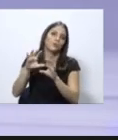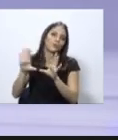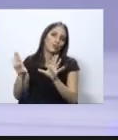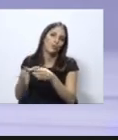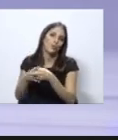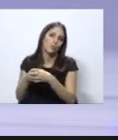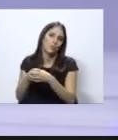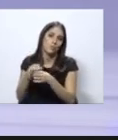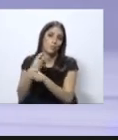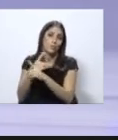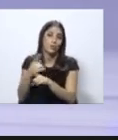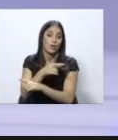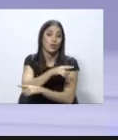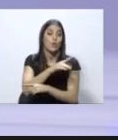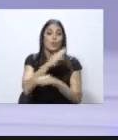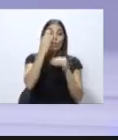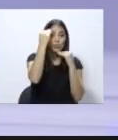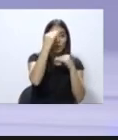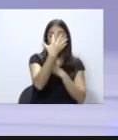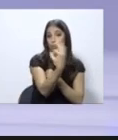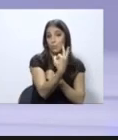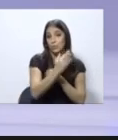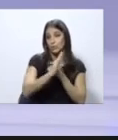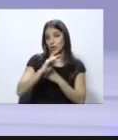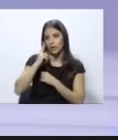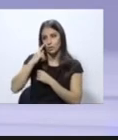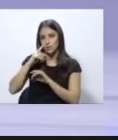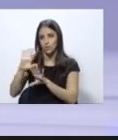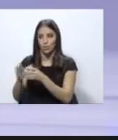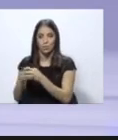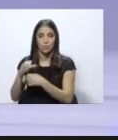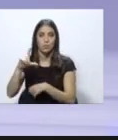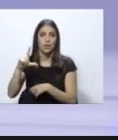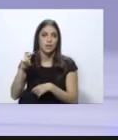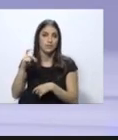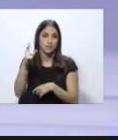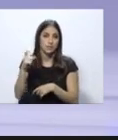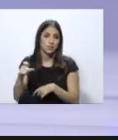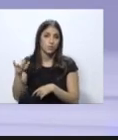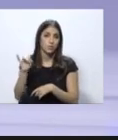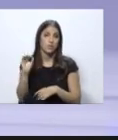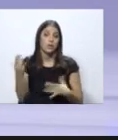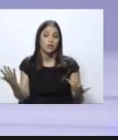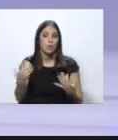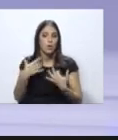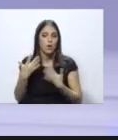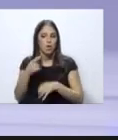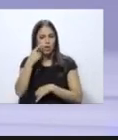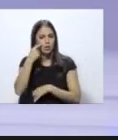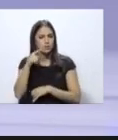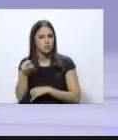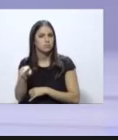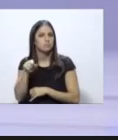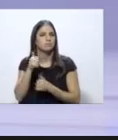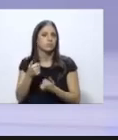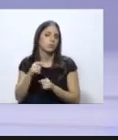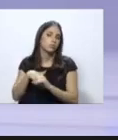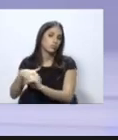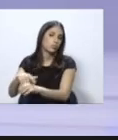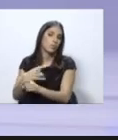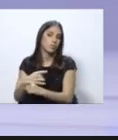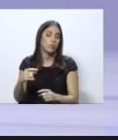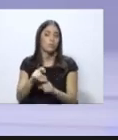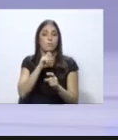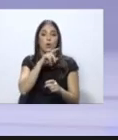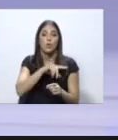anos, ele particularmente conhecia já este jogador muito bem. E, portanto, tem este selo de garantia. É um jogador que pode fazer a